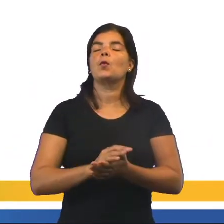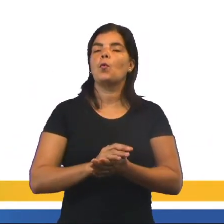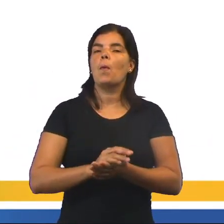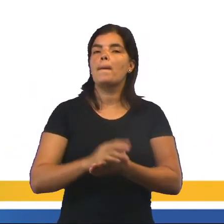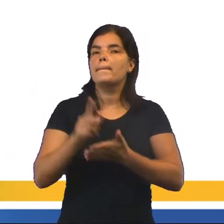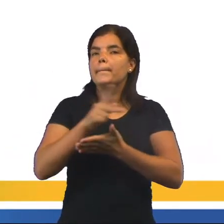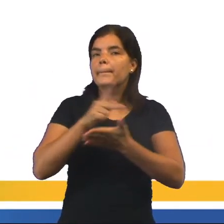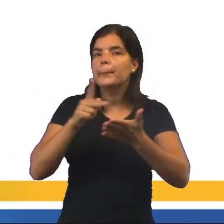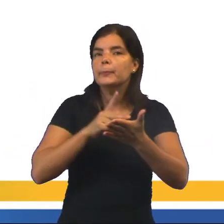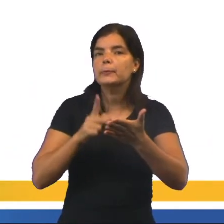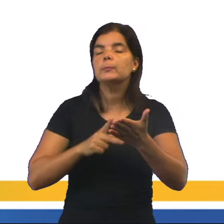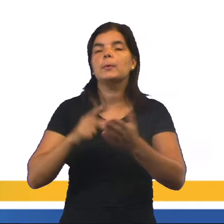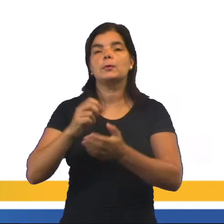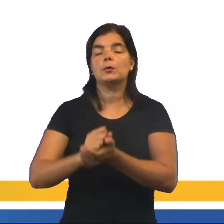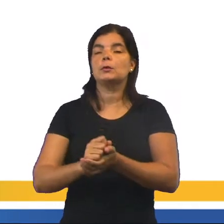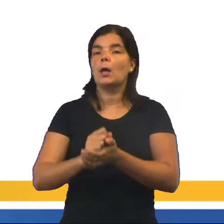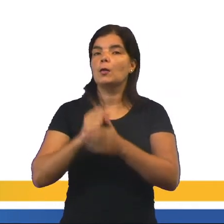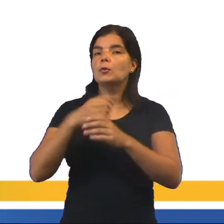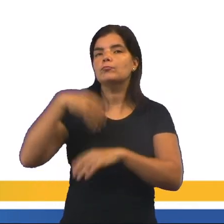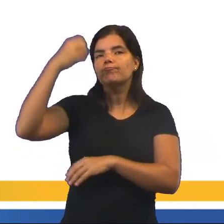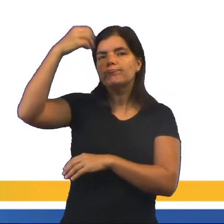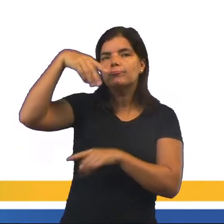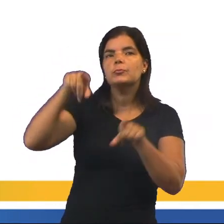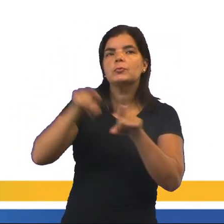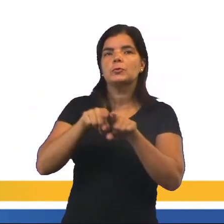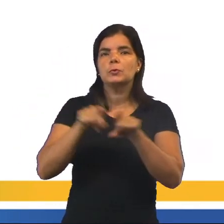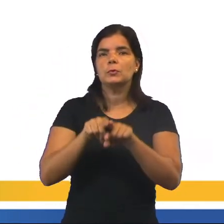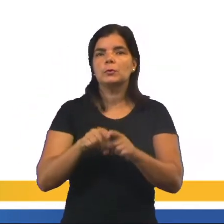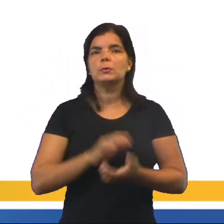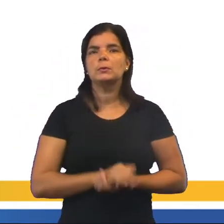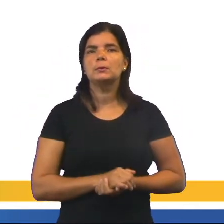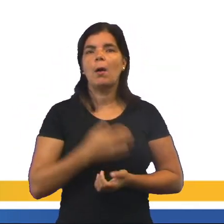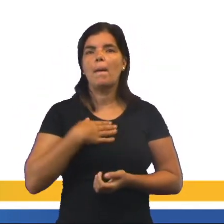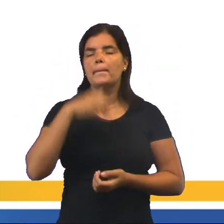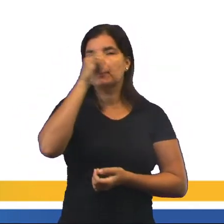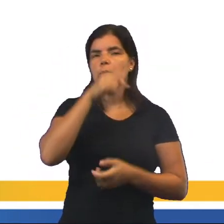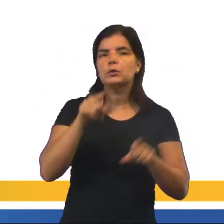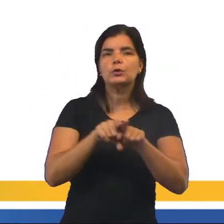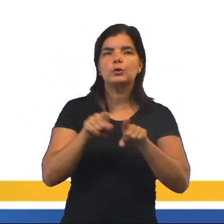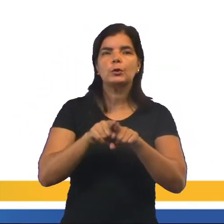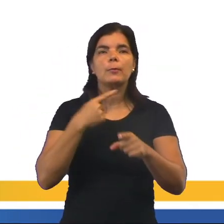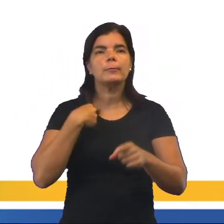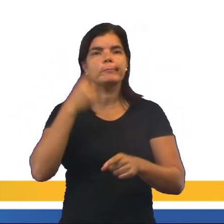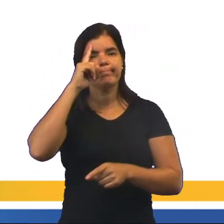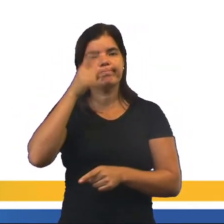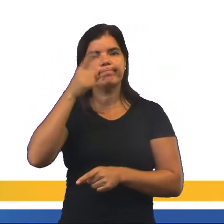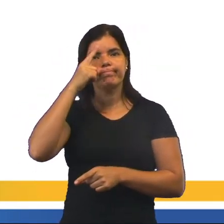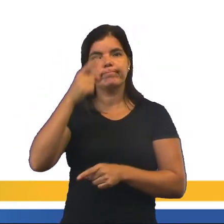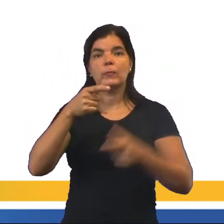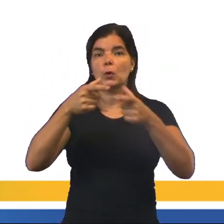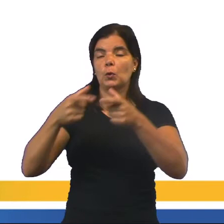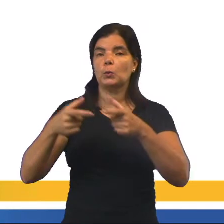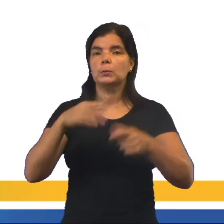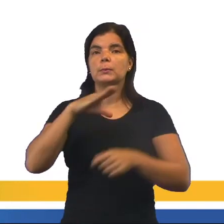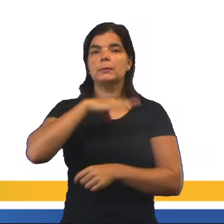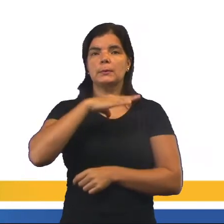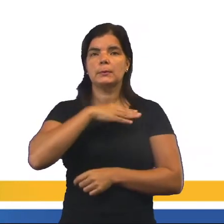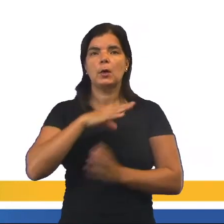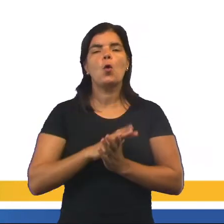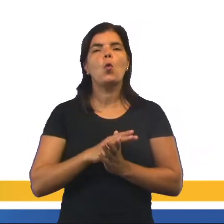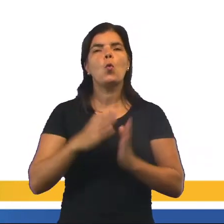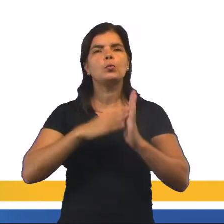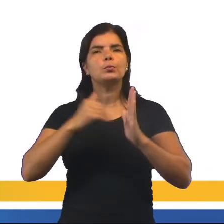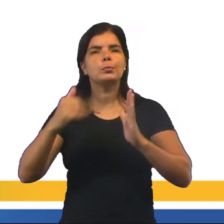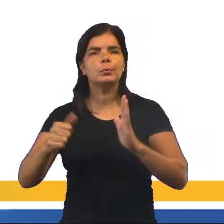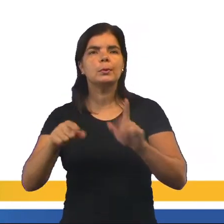rosáceas, produzindo uma poética da luz, abobadas e torres elevadas que dominavam os demais edifícios urbanos. O estilo da arte